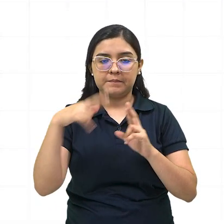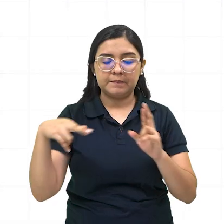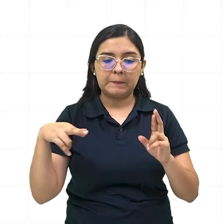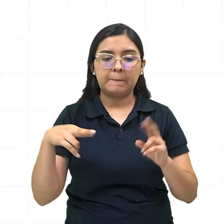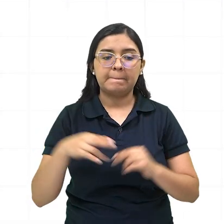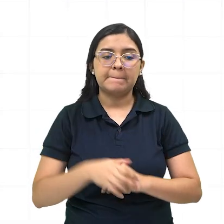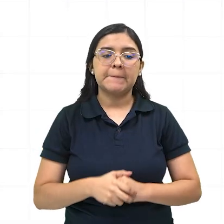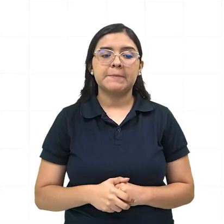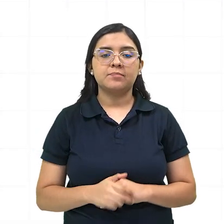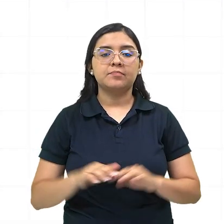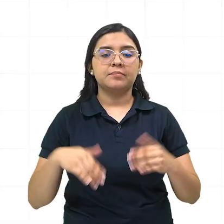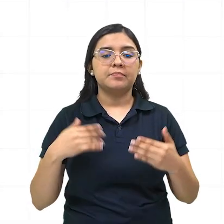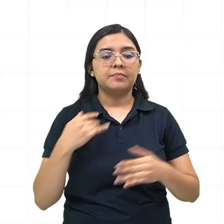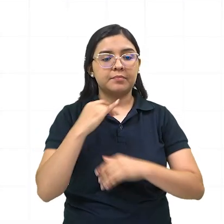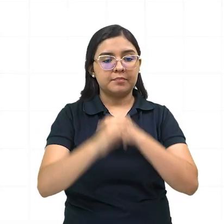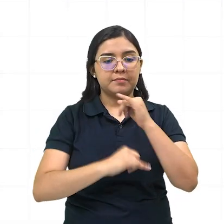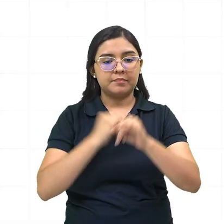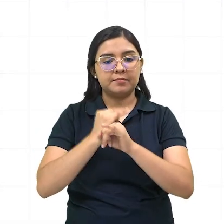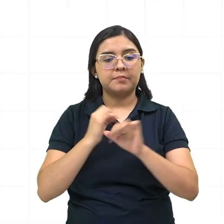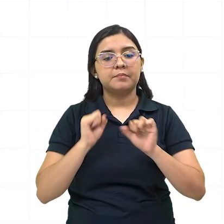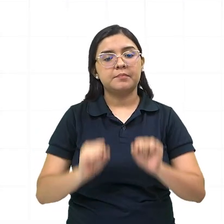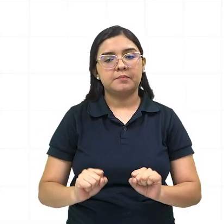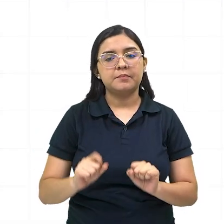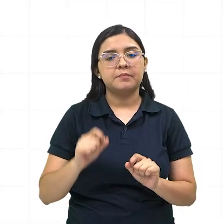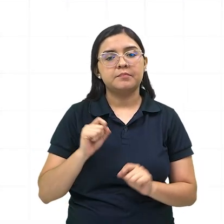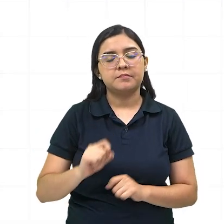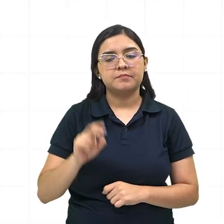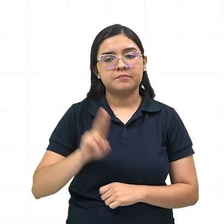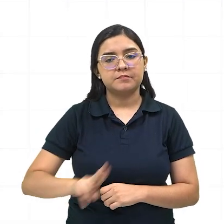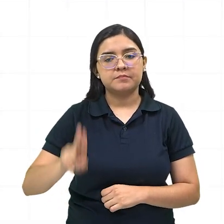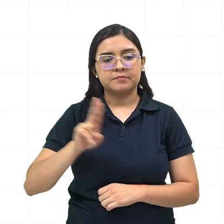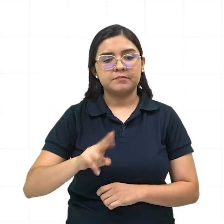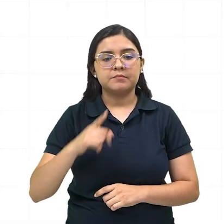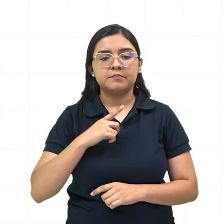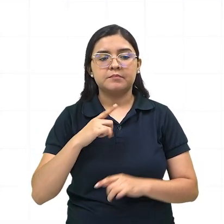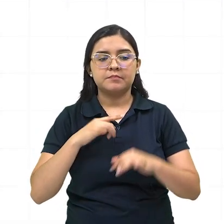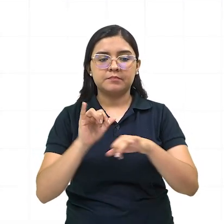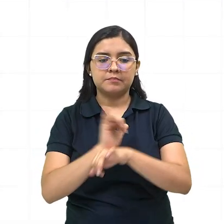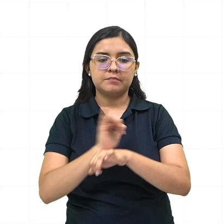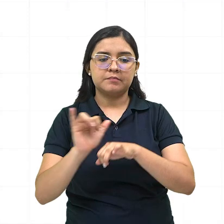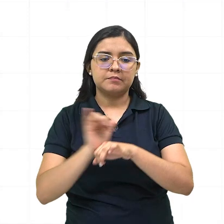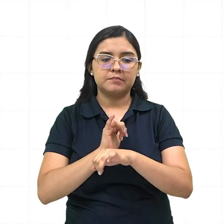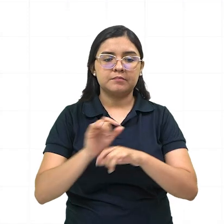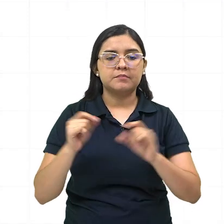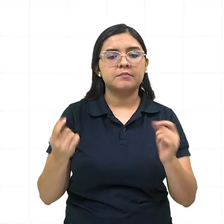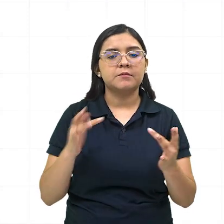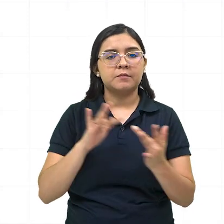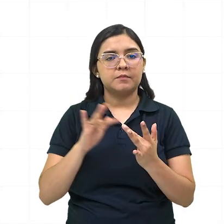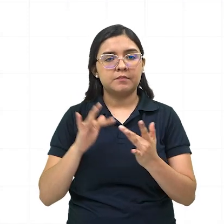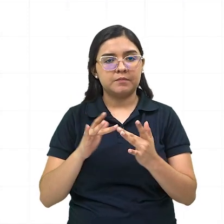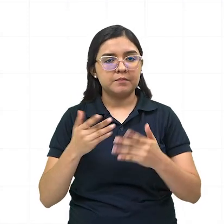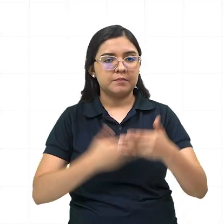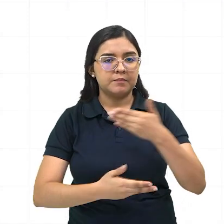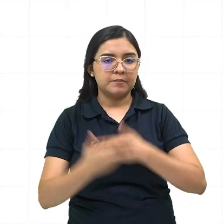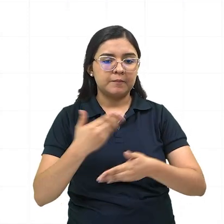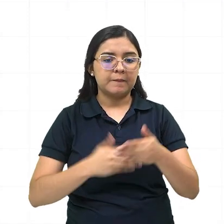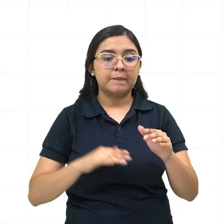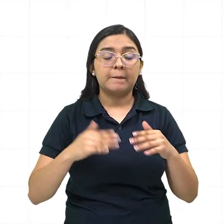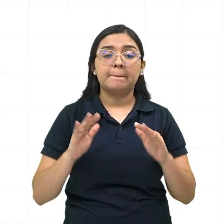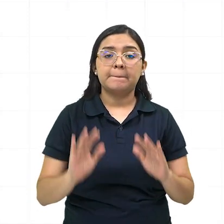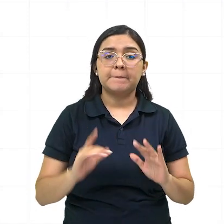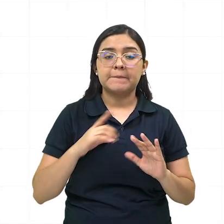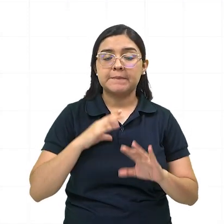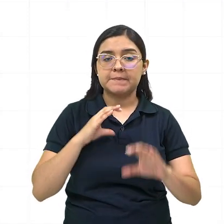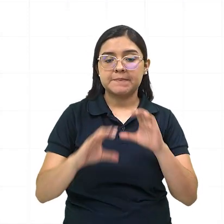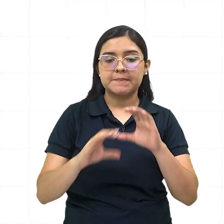religiosa. A internet pode ser como uma ferramenta de diálogo e aproximação, desde que a